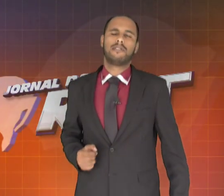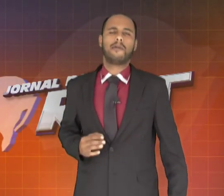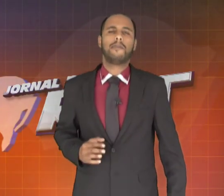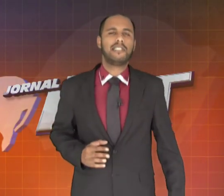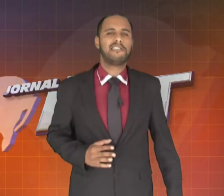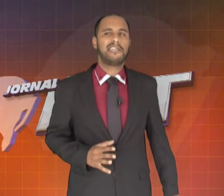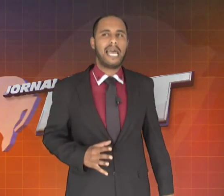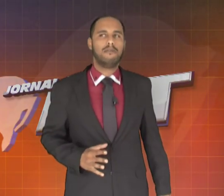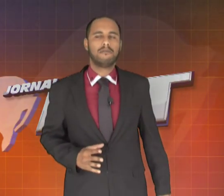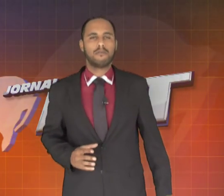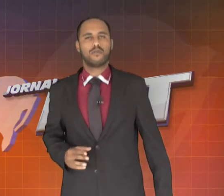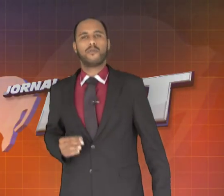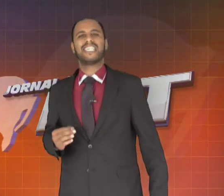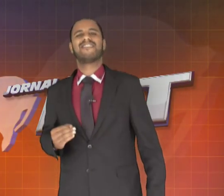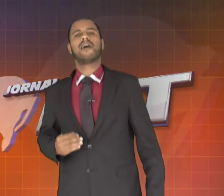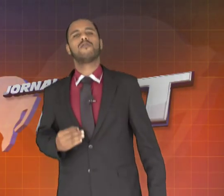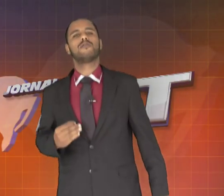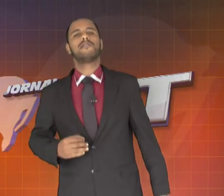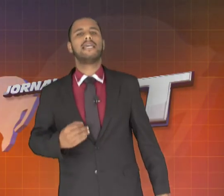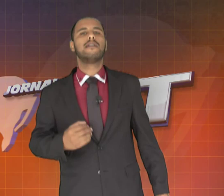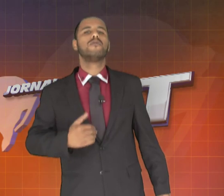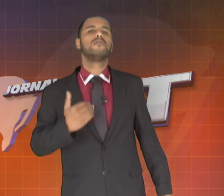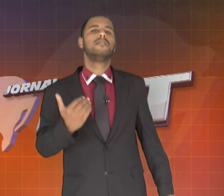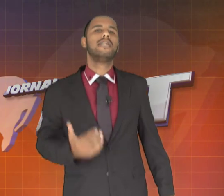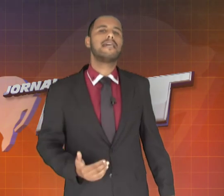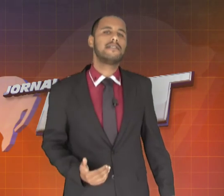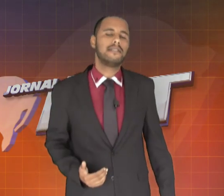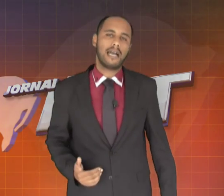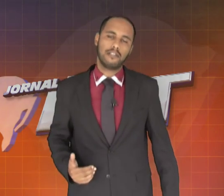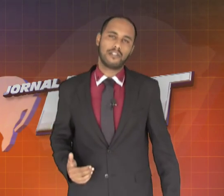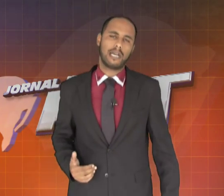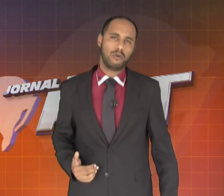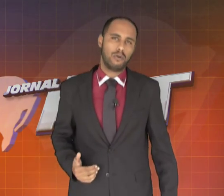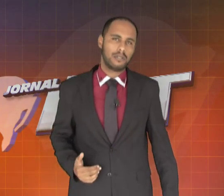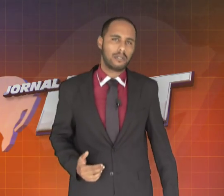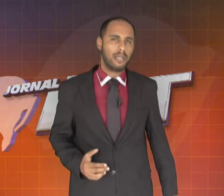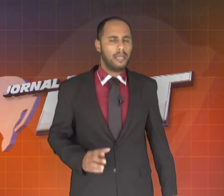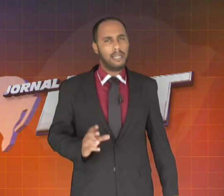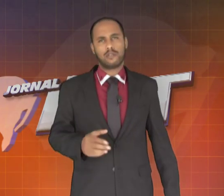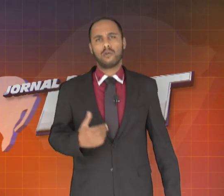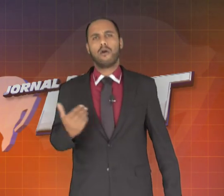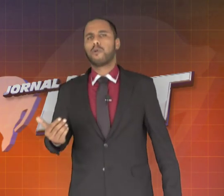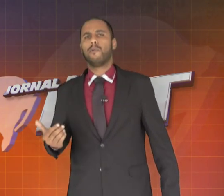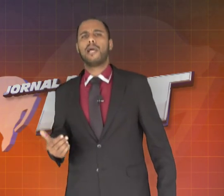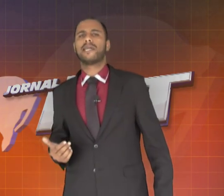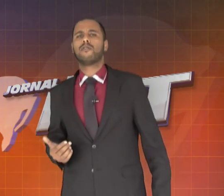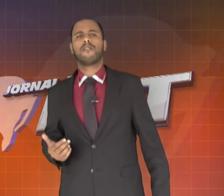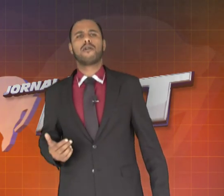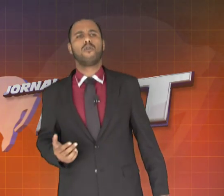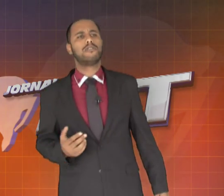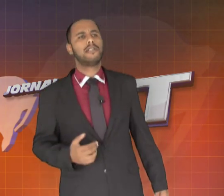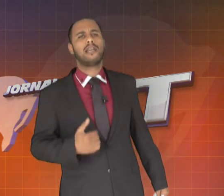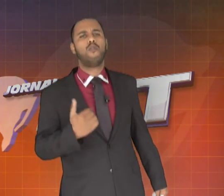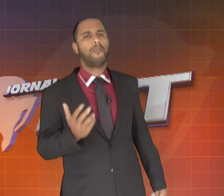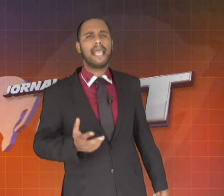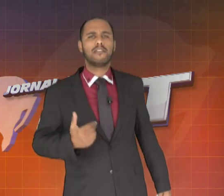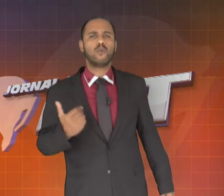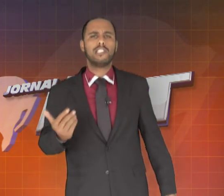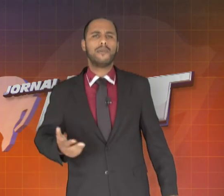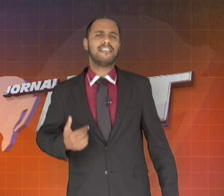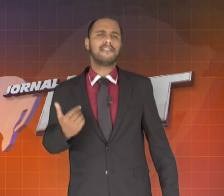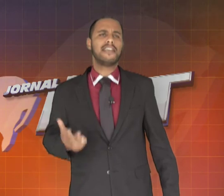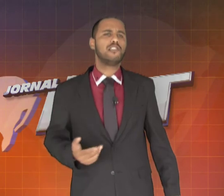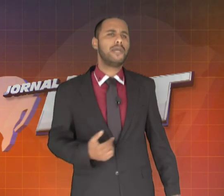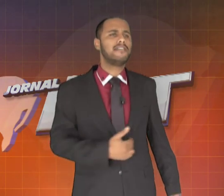Assunto extremamente sério sobre o que está acontecendo na cidade de Canoas. Isso é um problema que não vem acontecendo há um